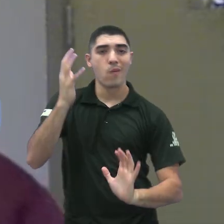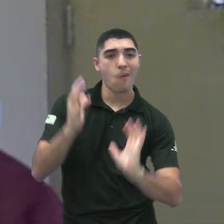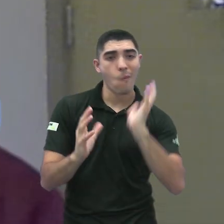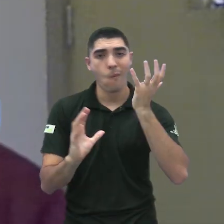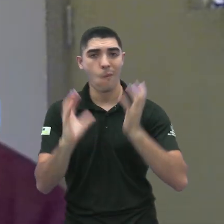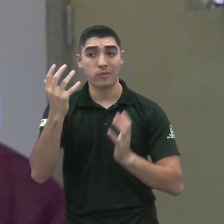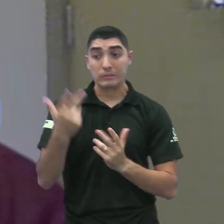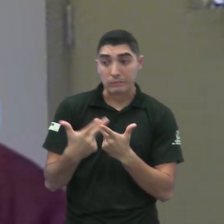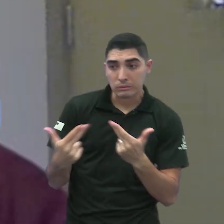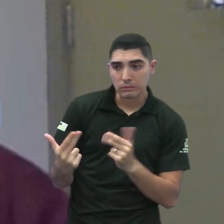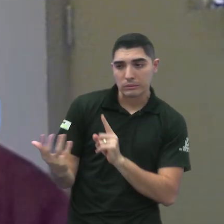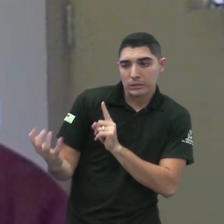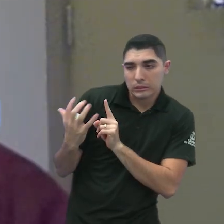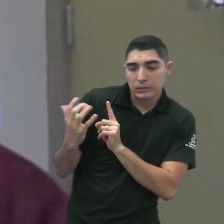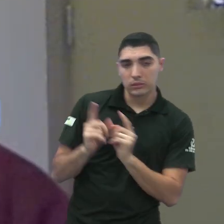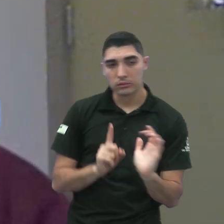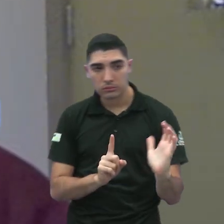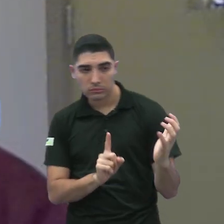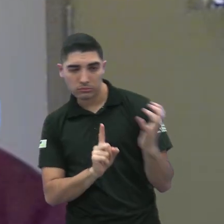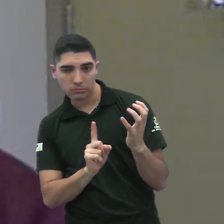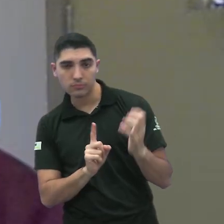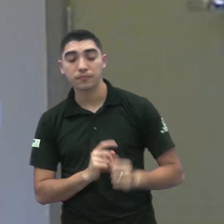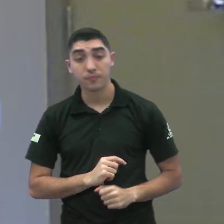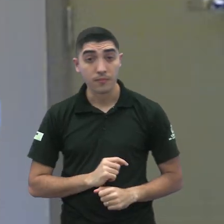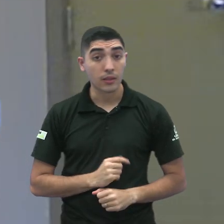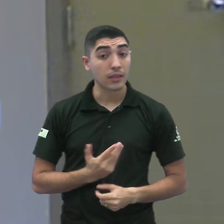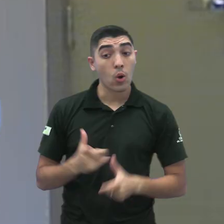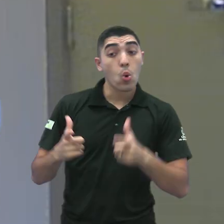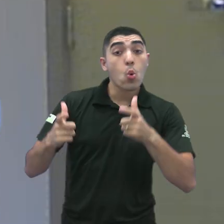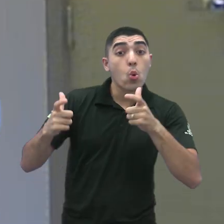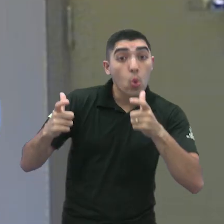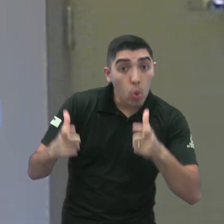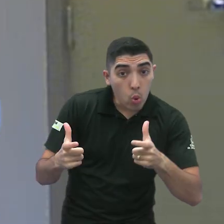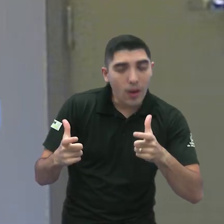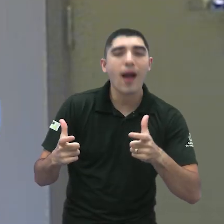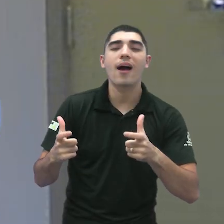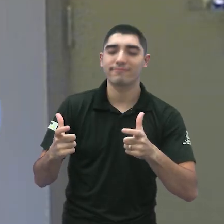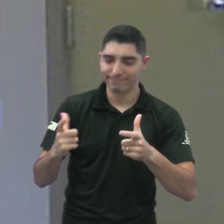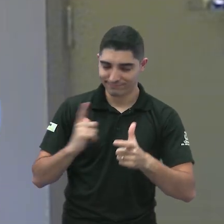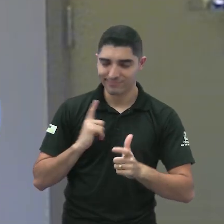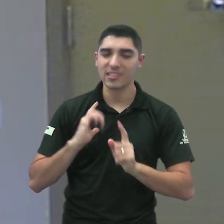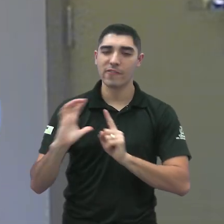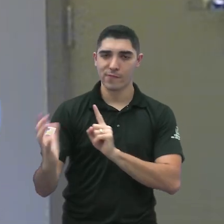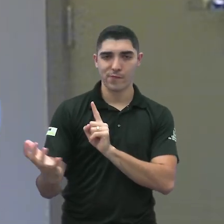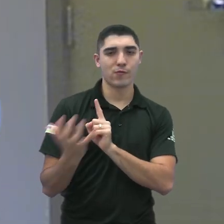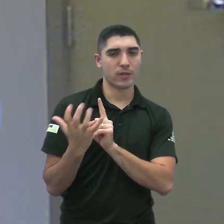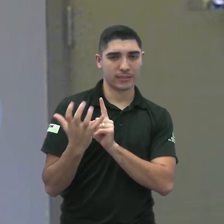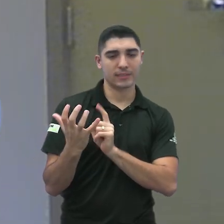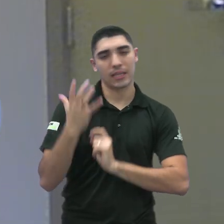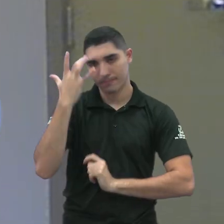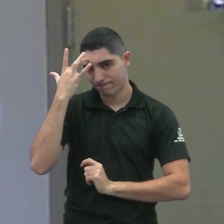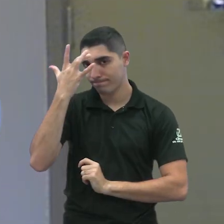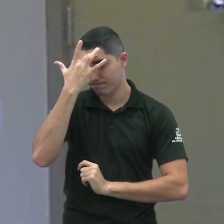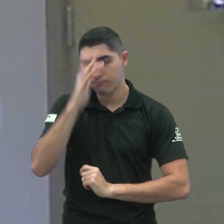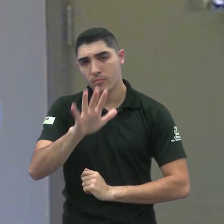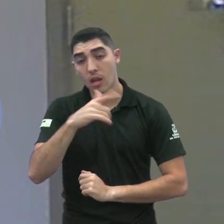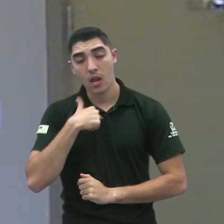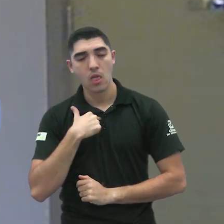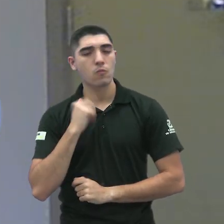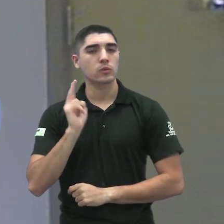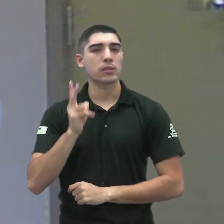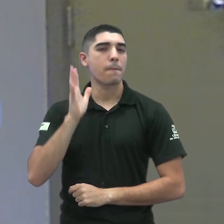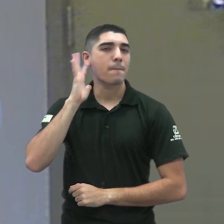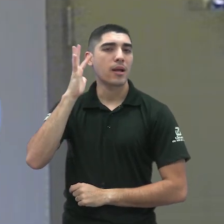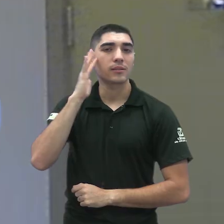Essas experiências, essas histórias de vida, né? O ambiente favorece muito. Uma coisa que eu gosto